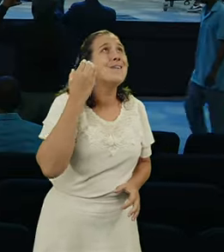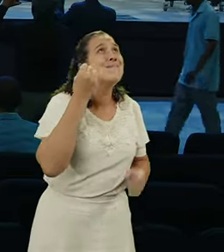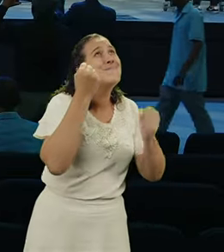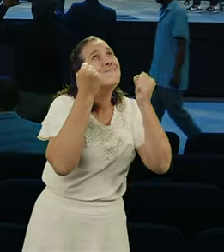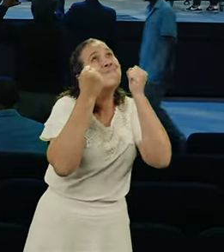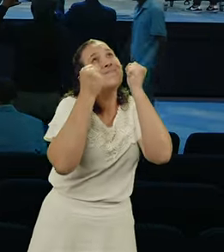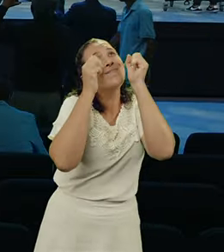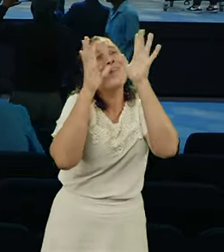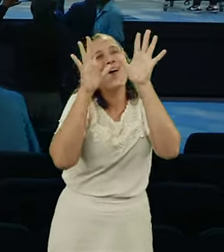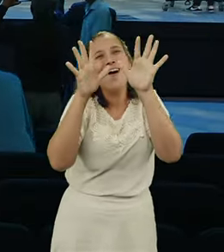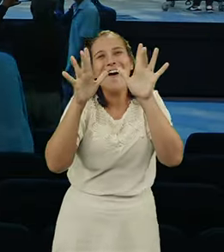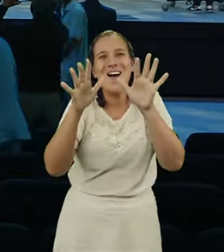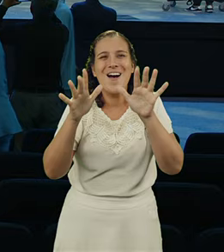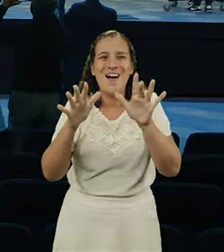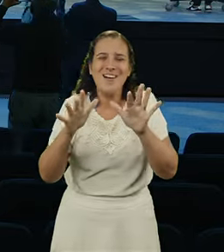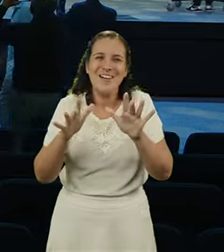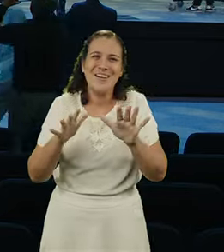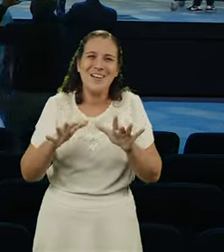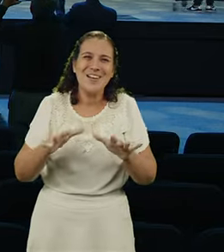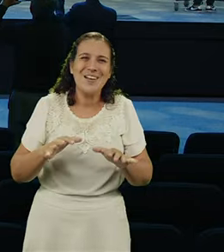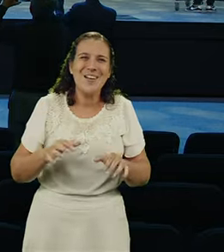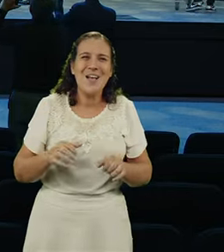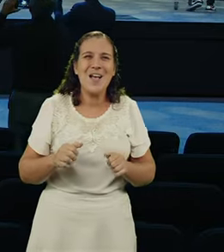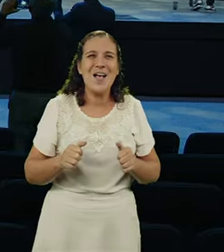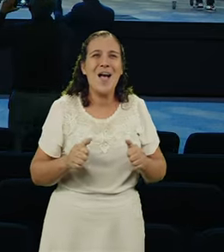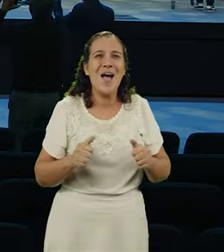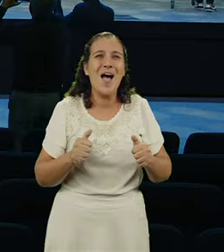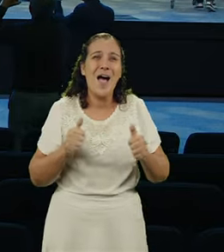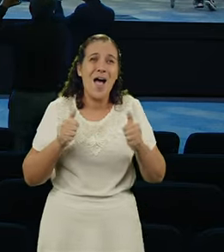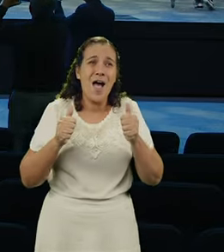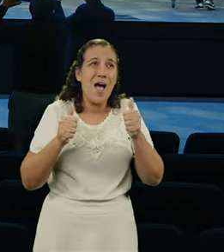abençoado, alcança toda a